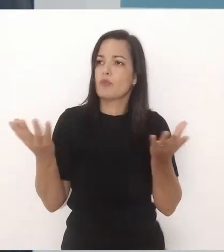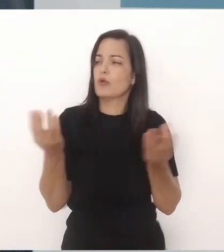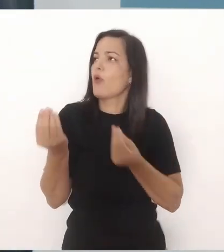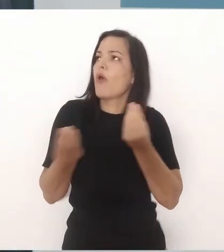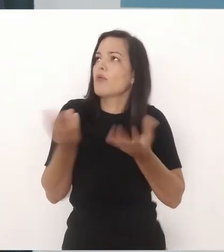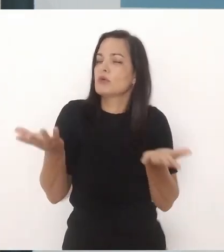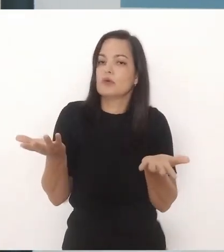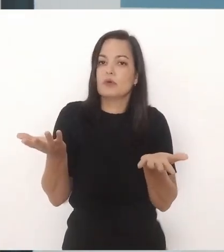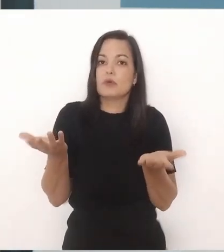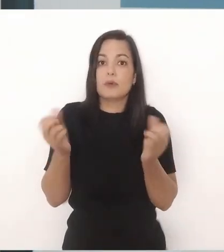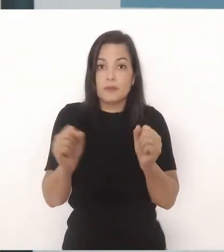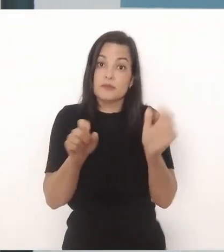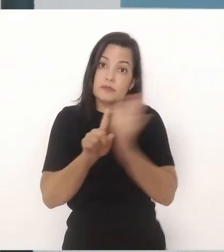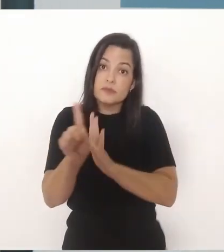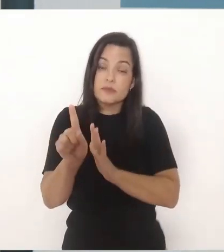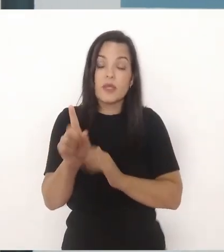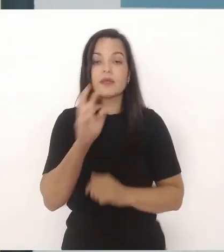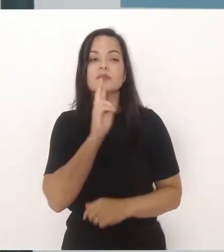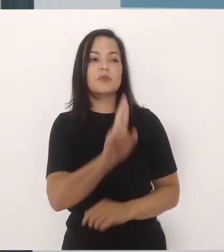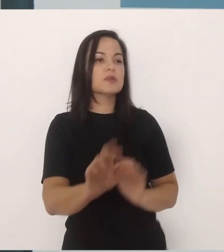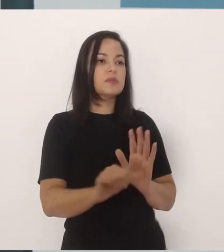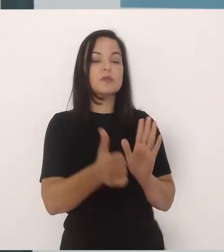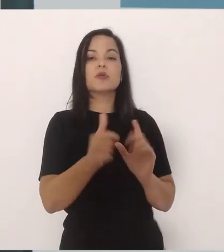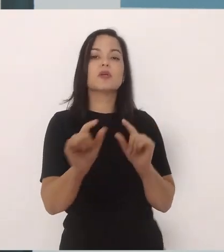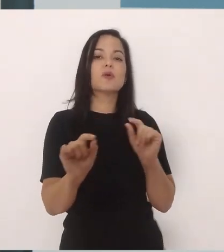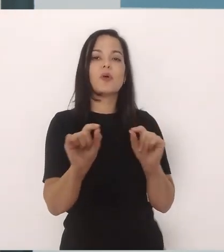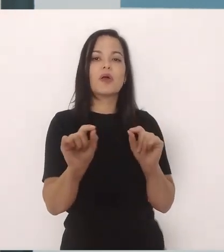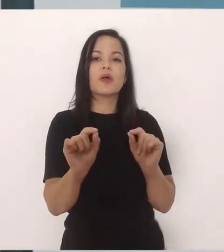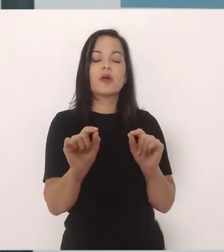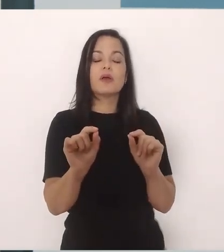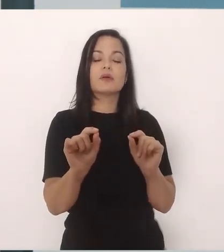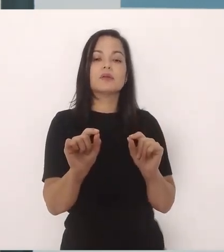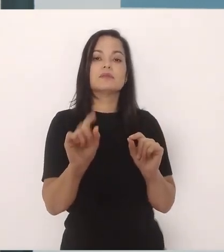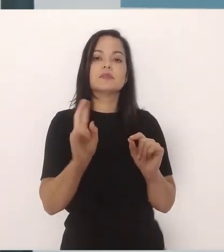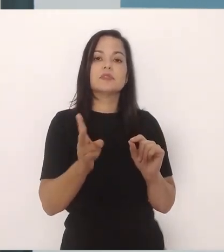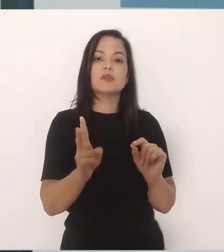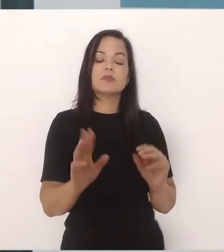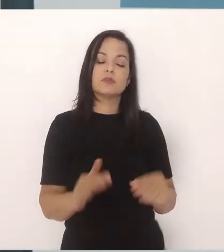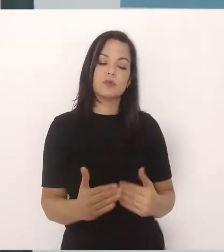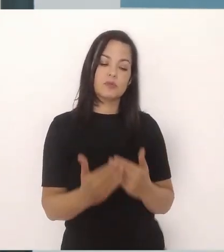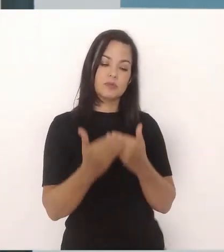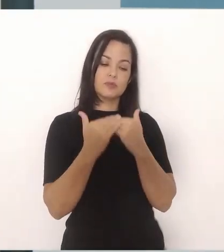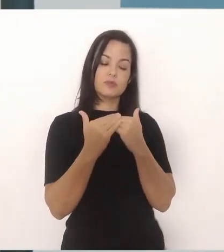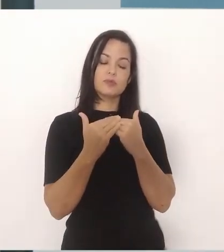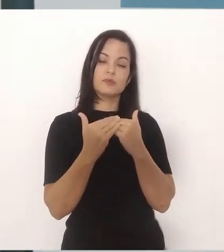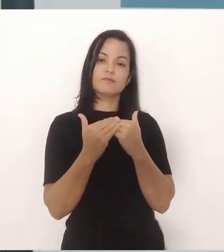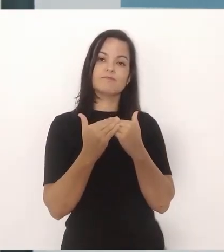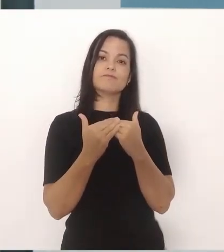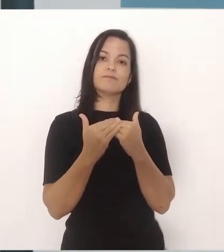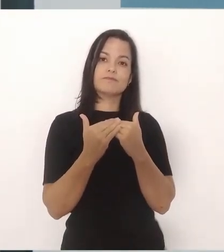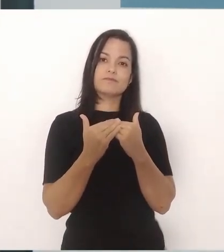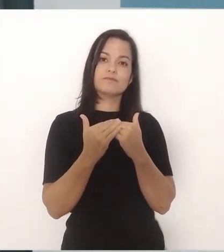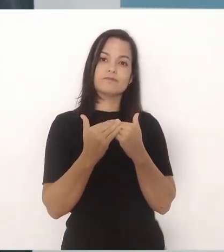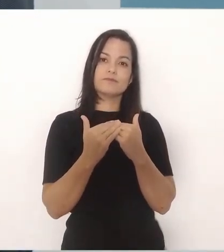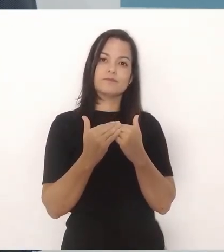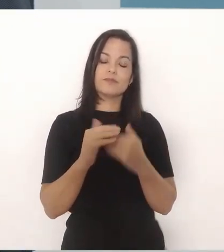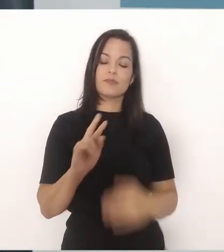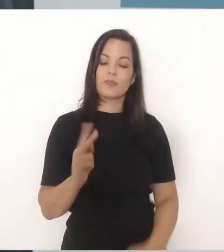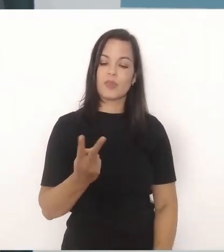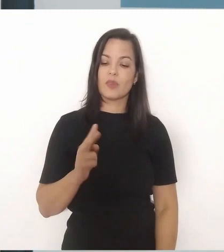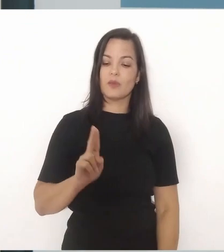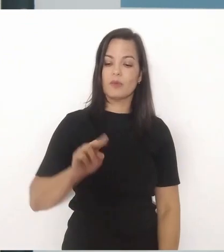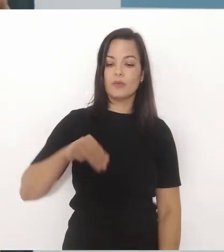Paulo. Primeira resposta dele seria com toda a humildade. É impressionante, não